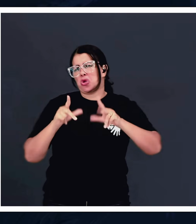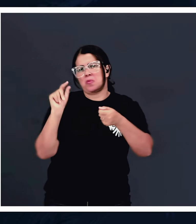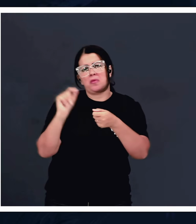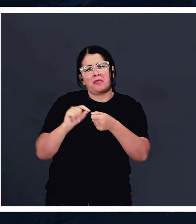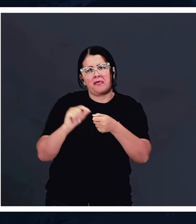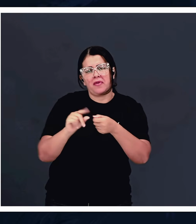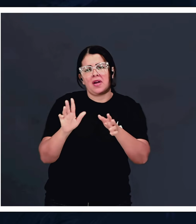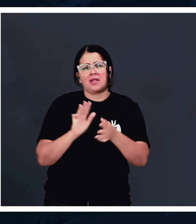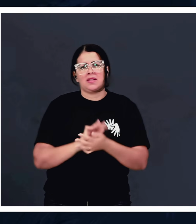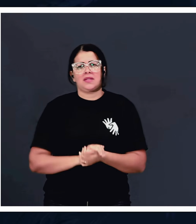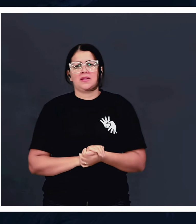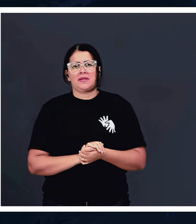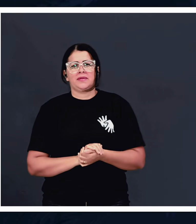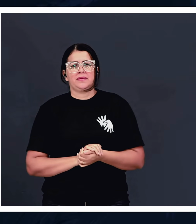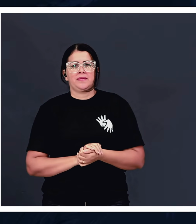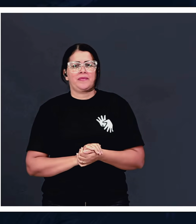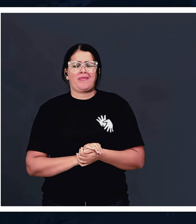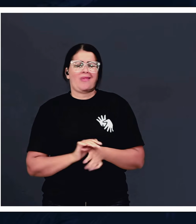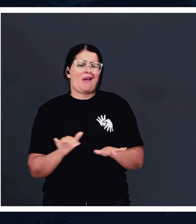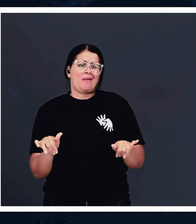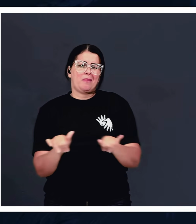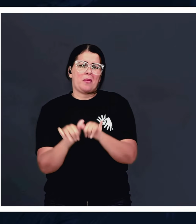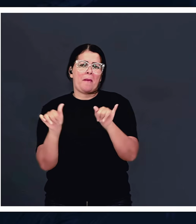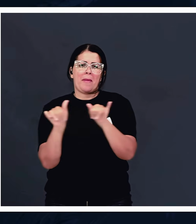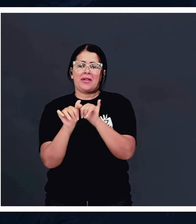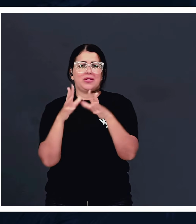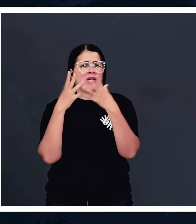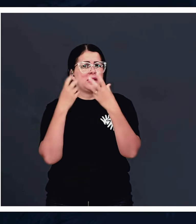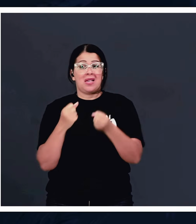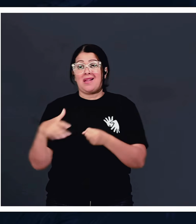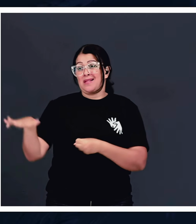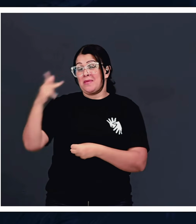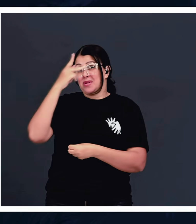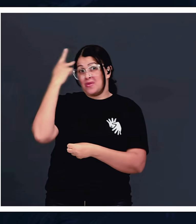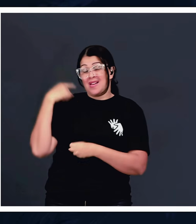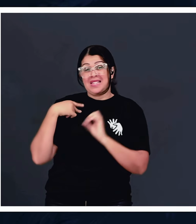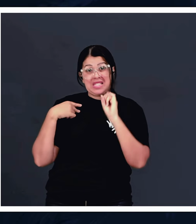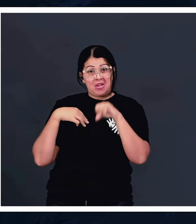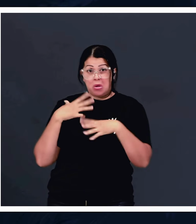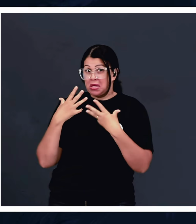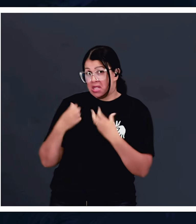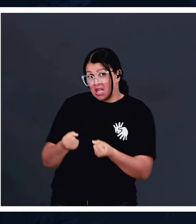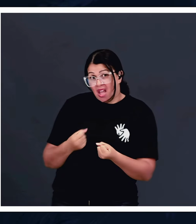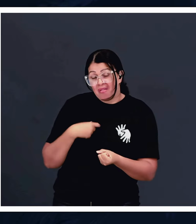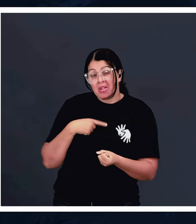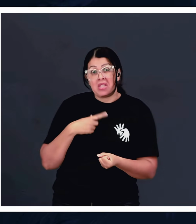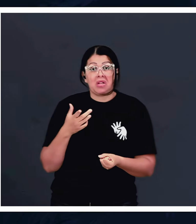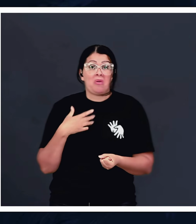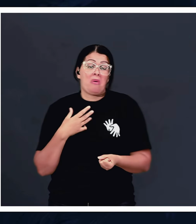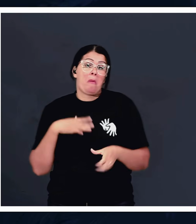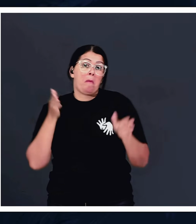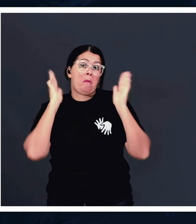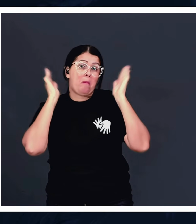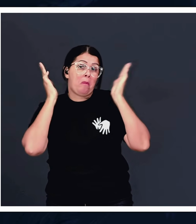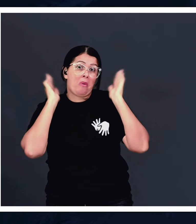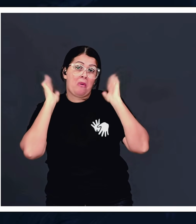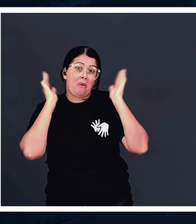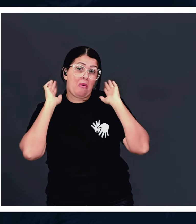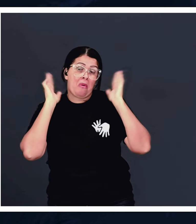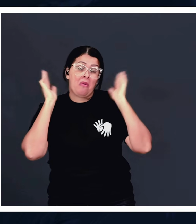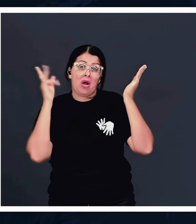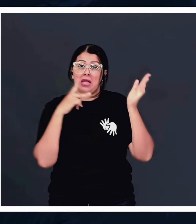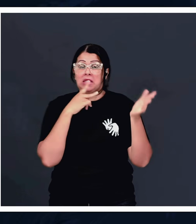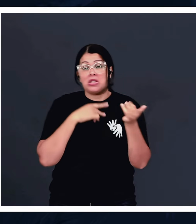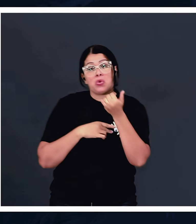faz. É uma besteira, todo mundo aceita. Se eu não aceitar, eu vou estar sendo besta, desculpa o termo, vou estar